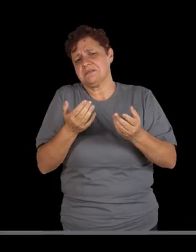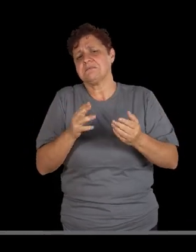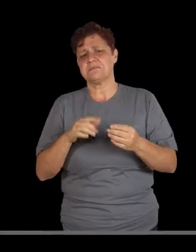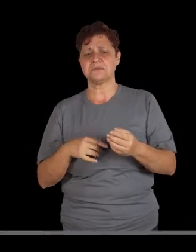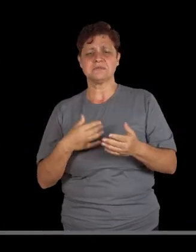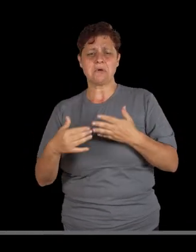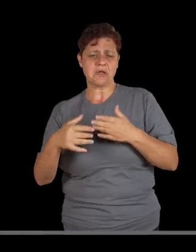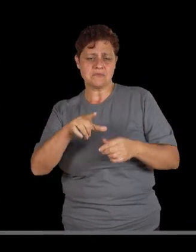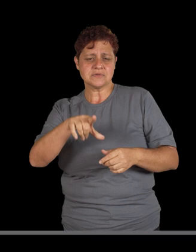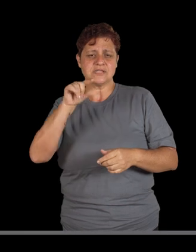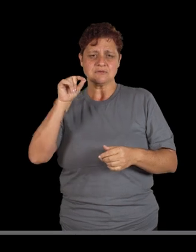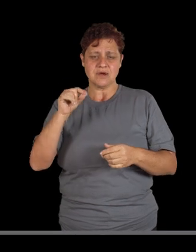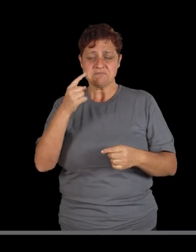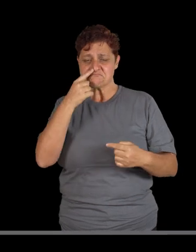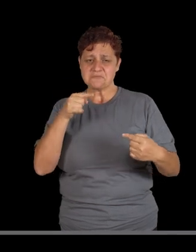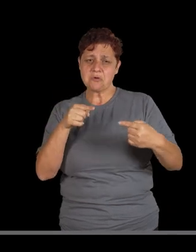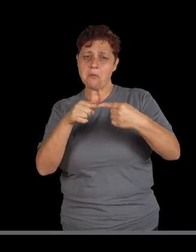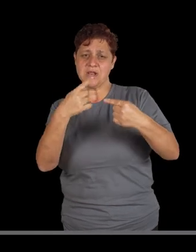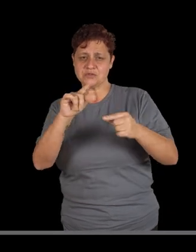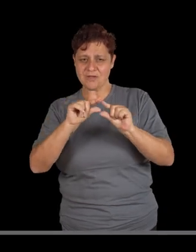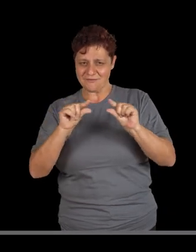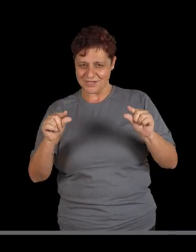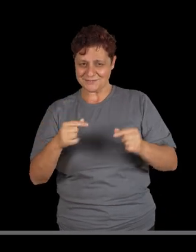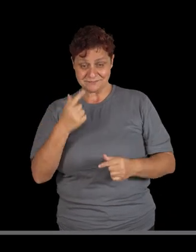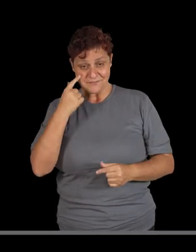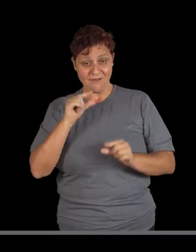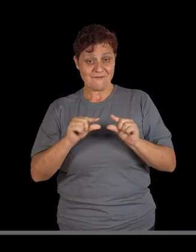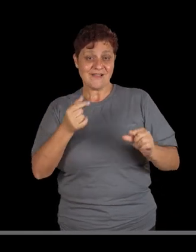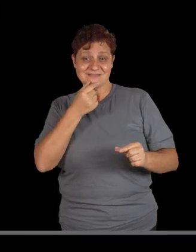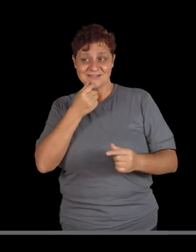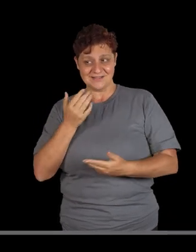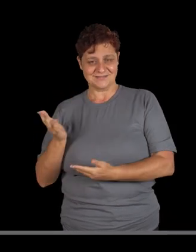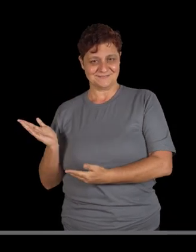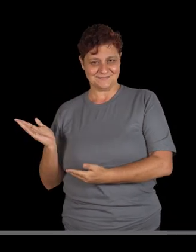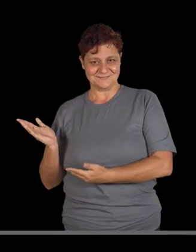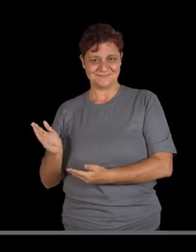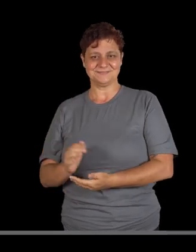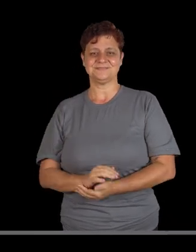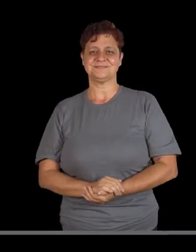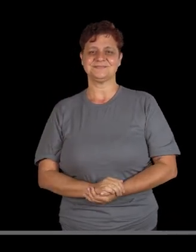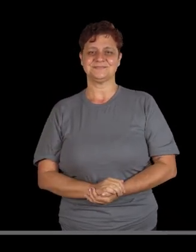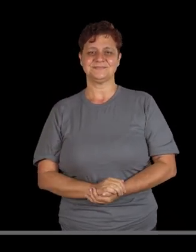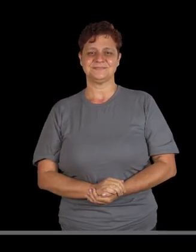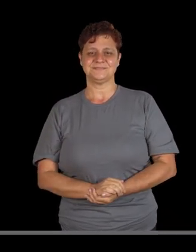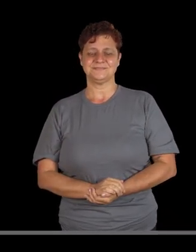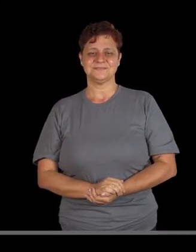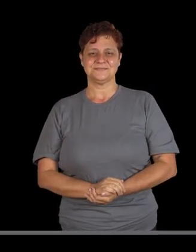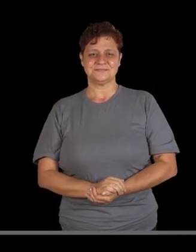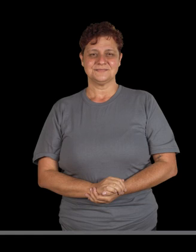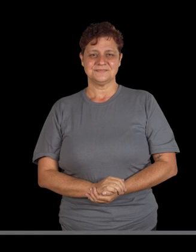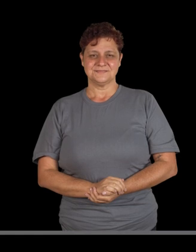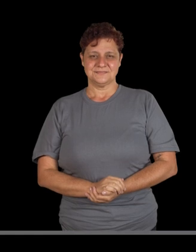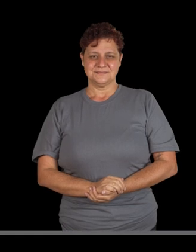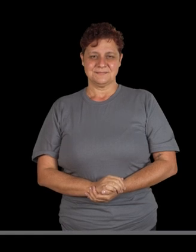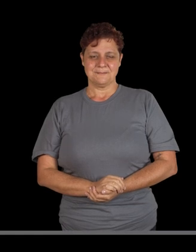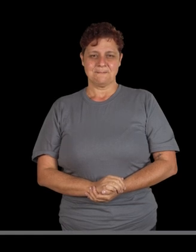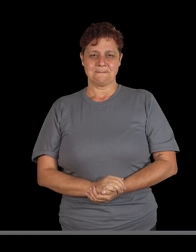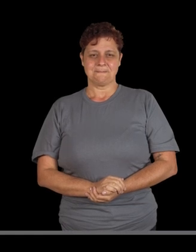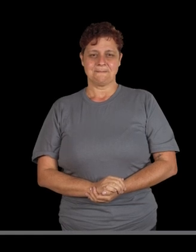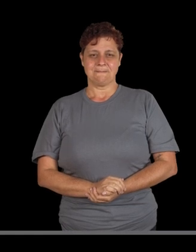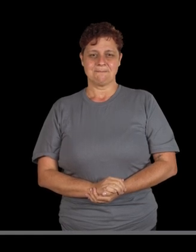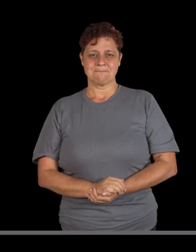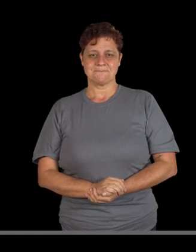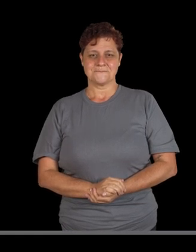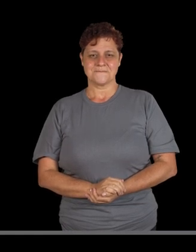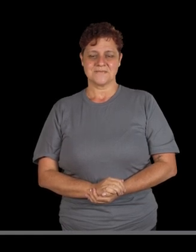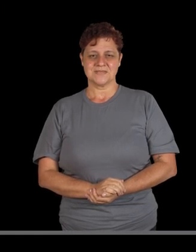but, ou pelo nevertheless. It's an easy task, however, you must do it carefully.